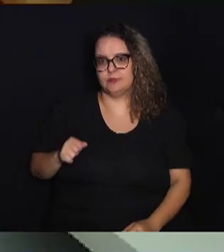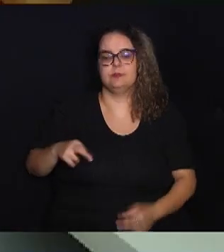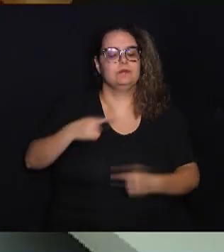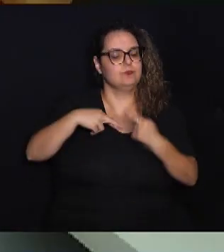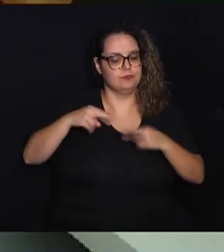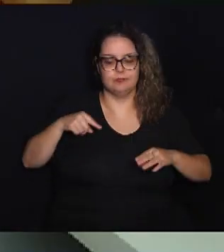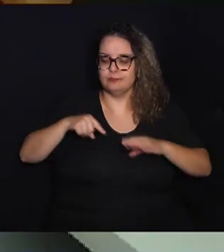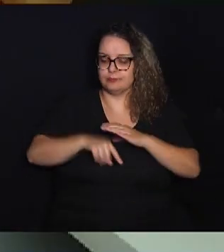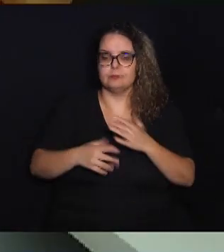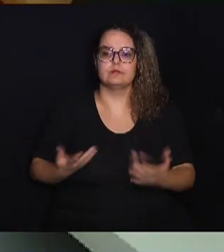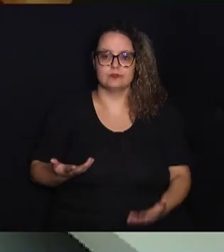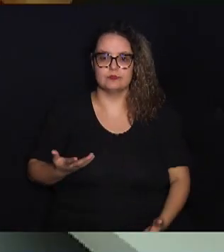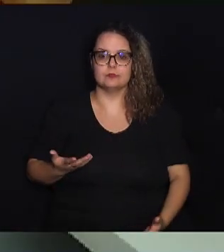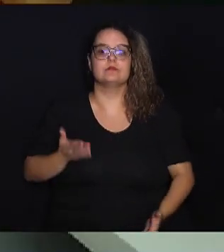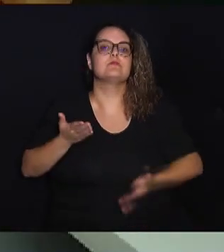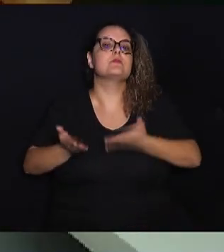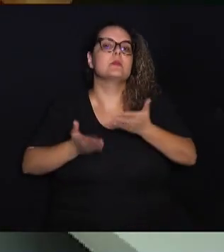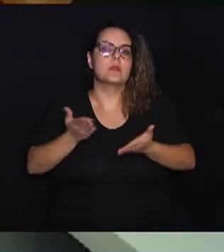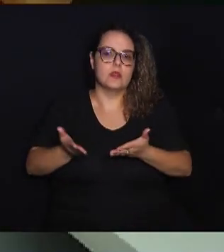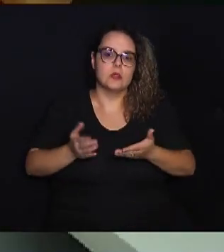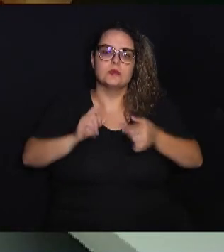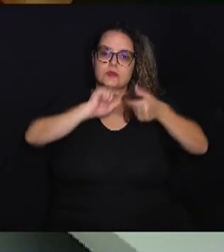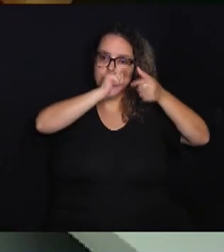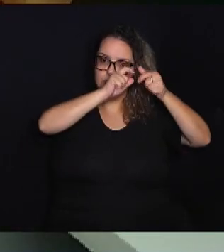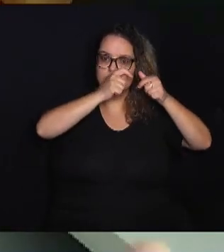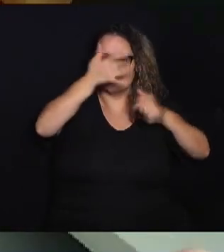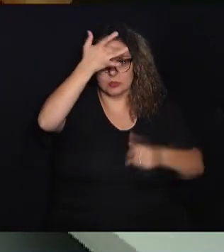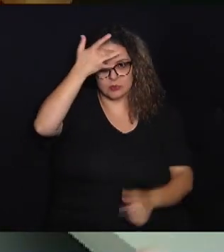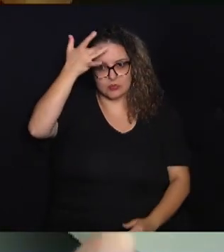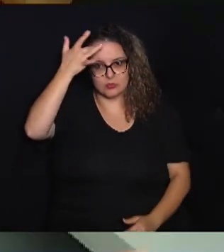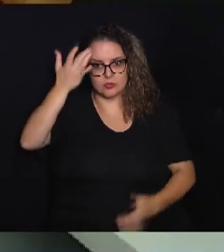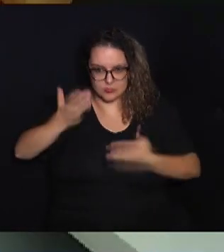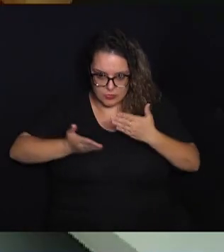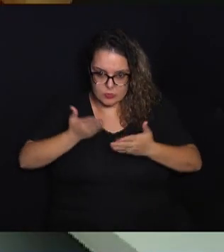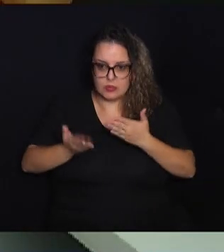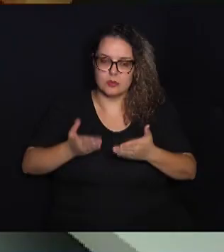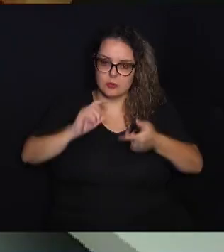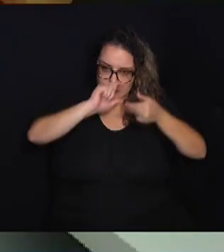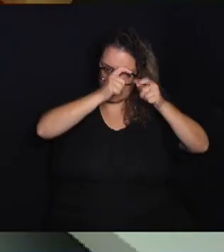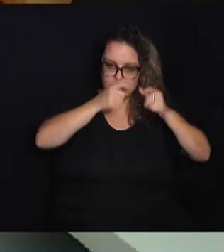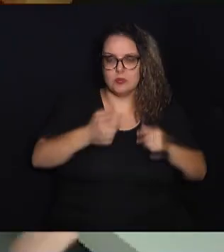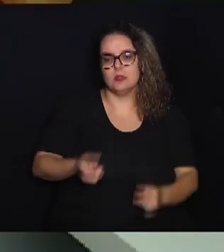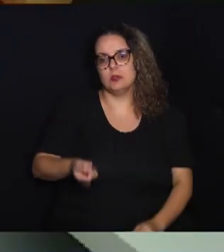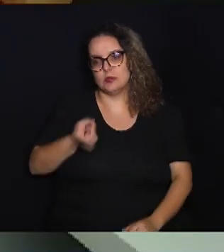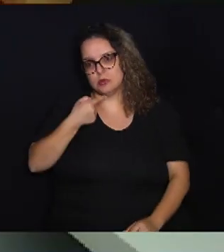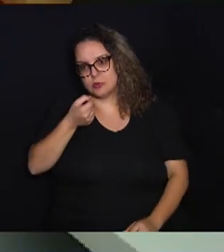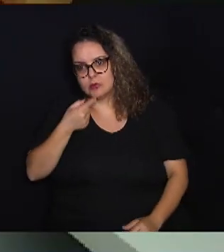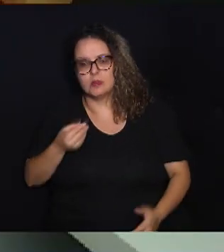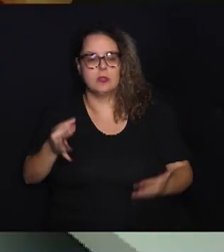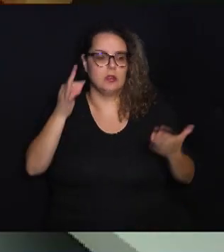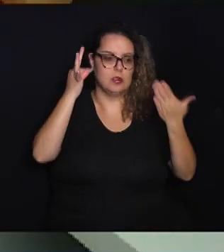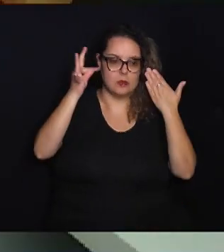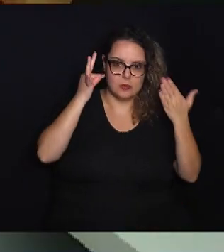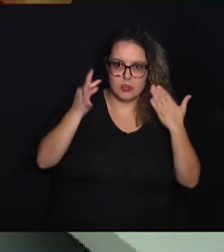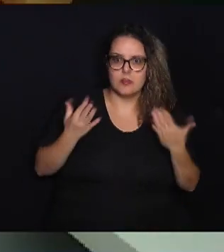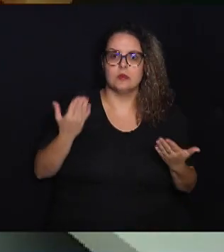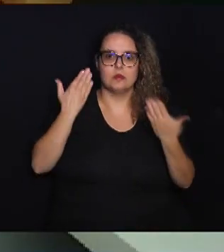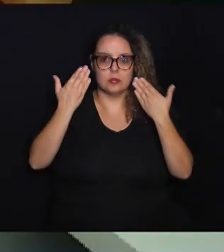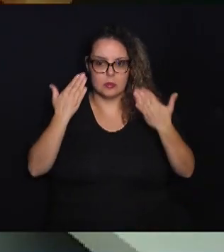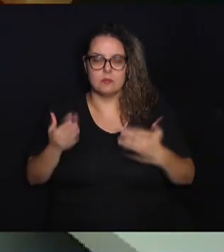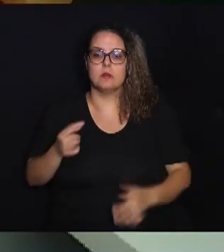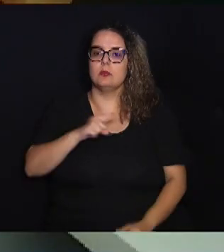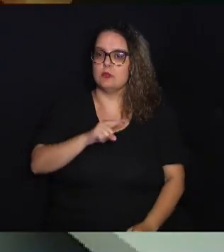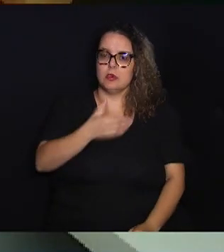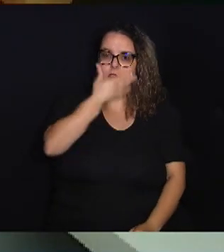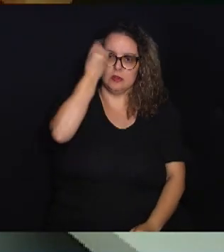relacionados e o tratamento de um transtorno mental tem que envolver tratar o transtorno com terapia, medicações específicas, mas não esquecer